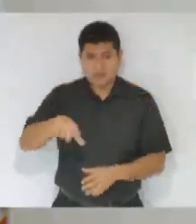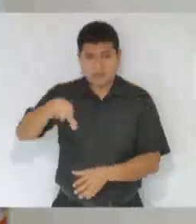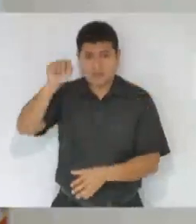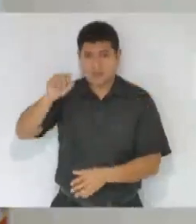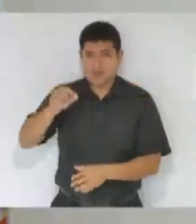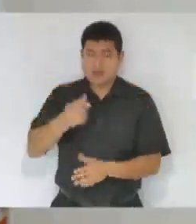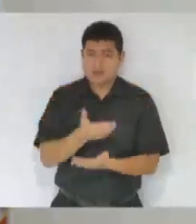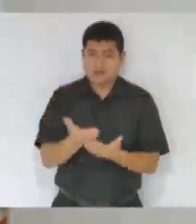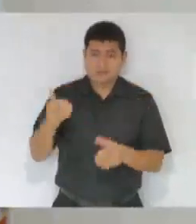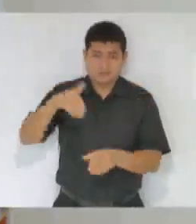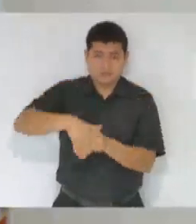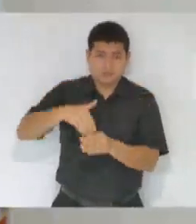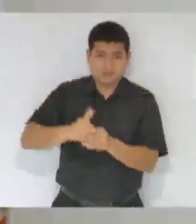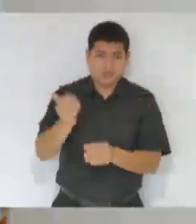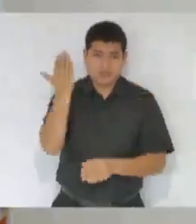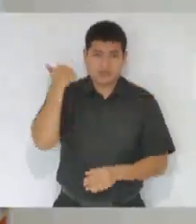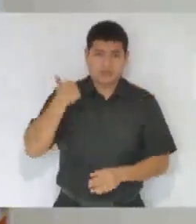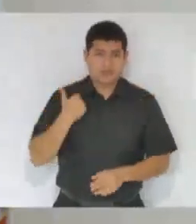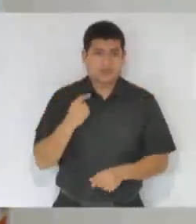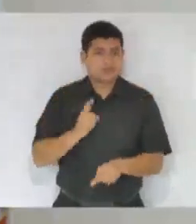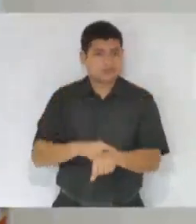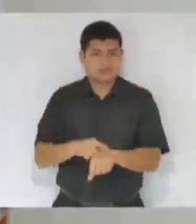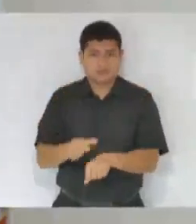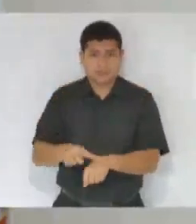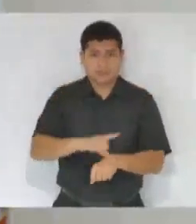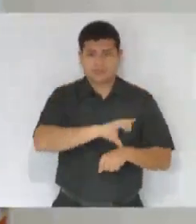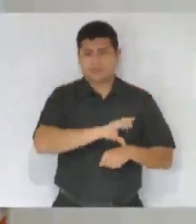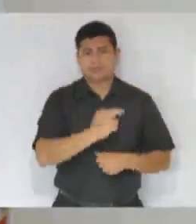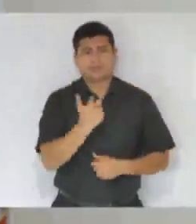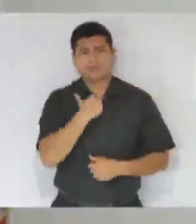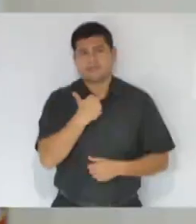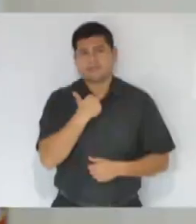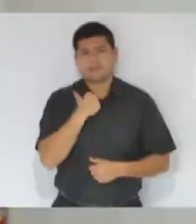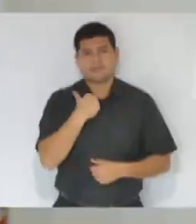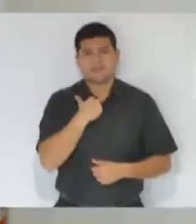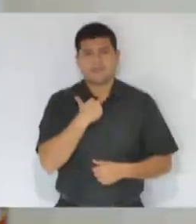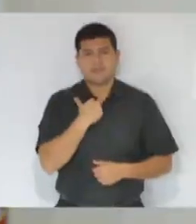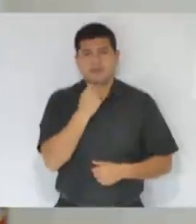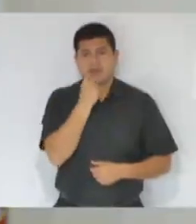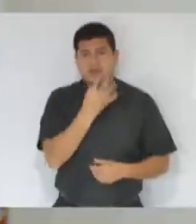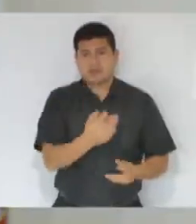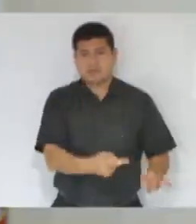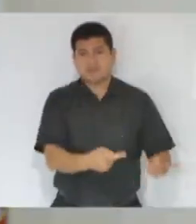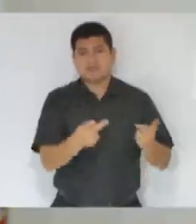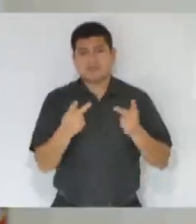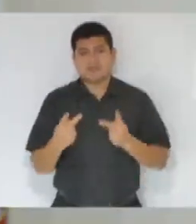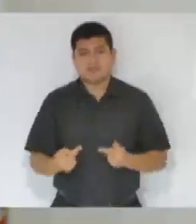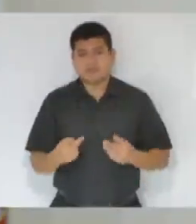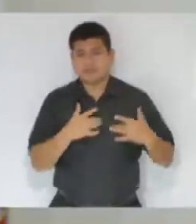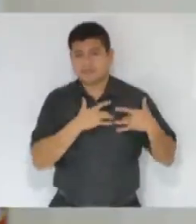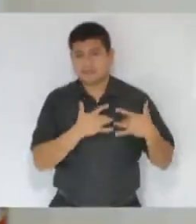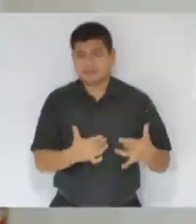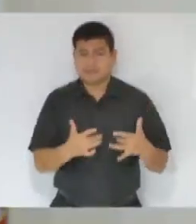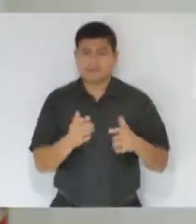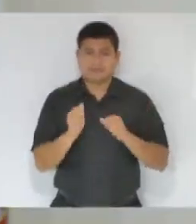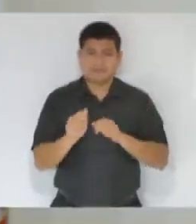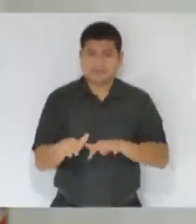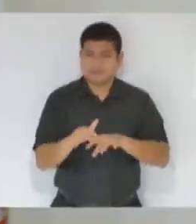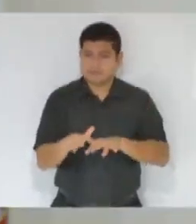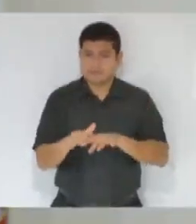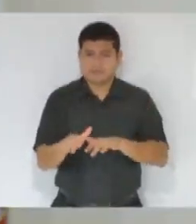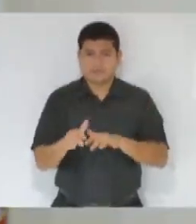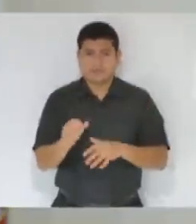da hora, não podemos atrasar mais. Sejam muito bem-vindos, voluntários do Movimento ODS,